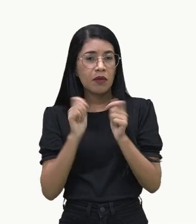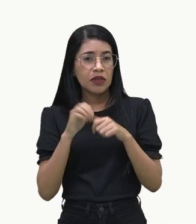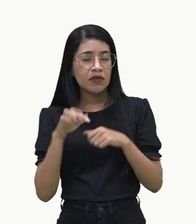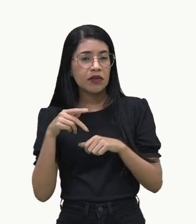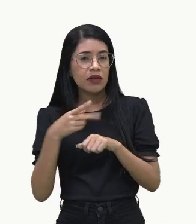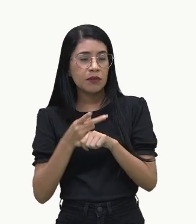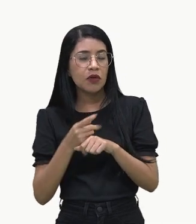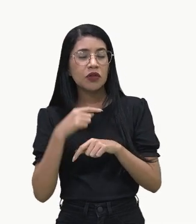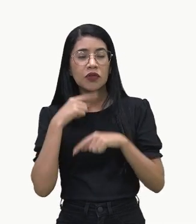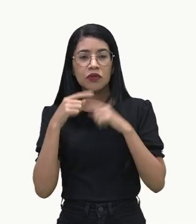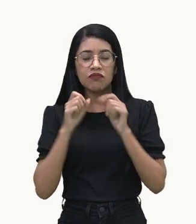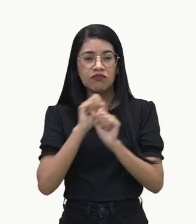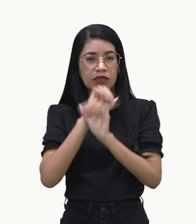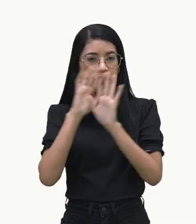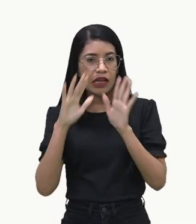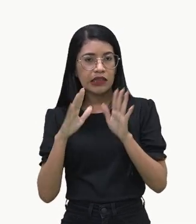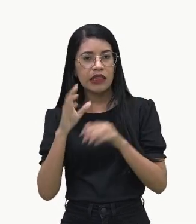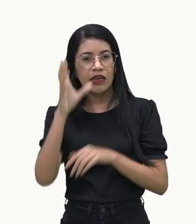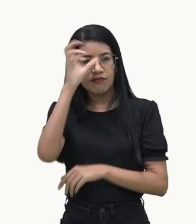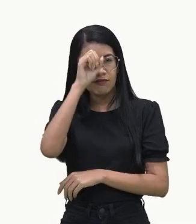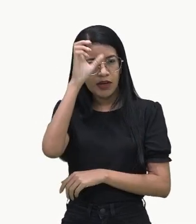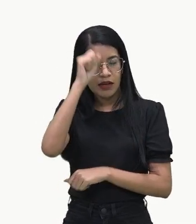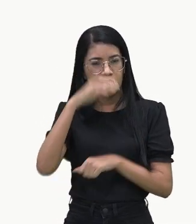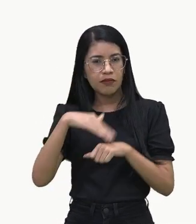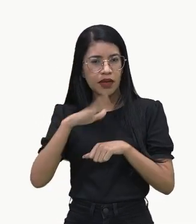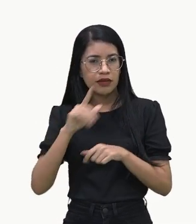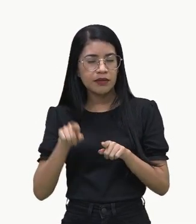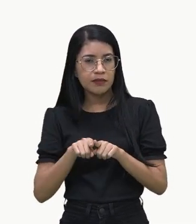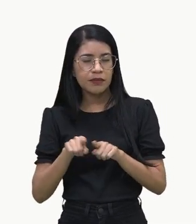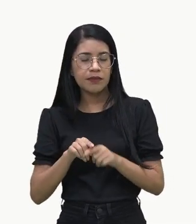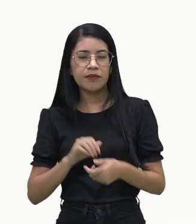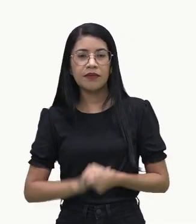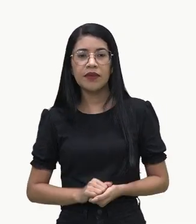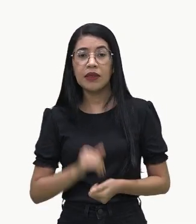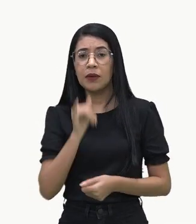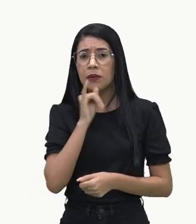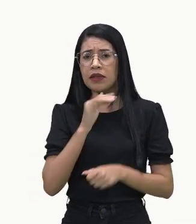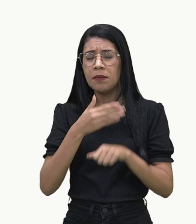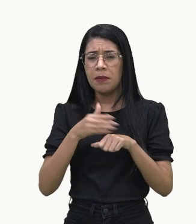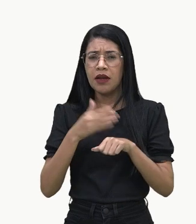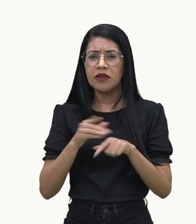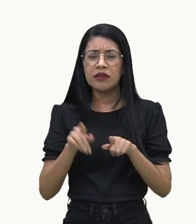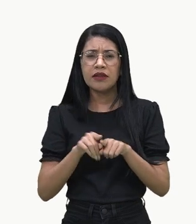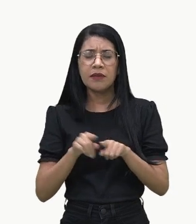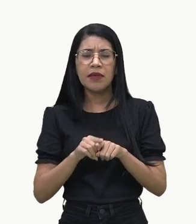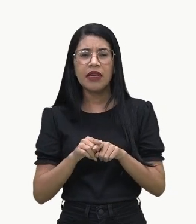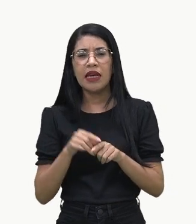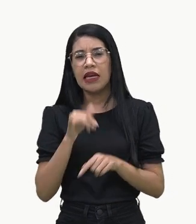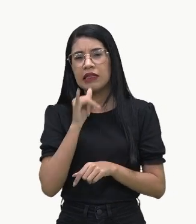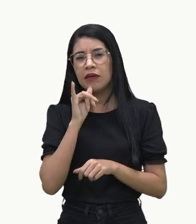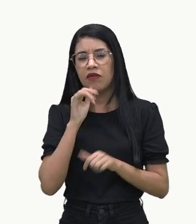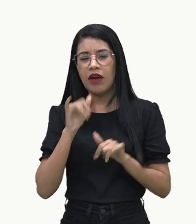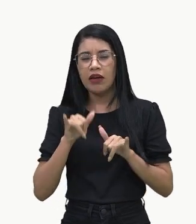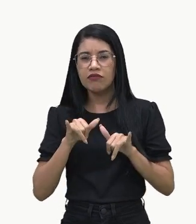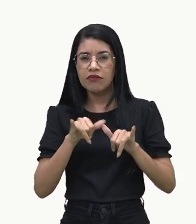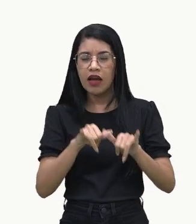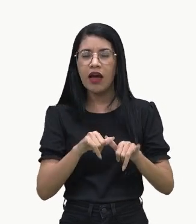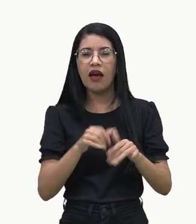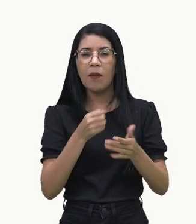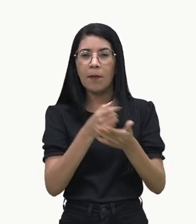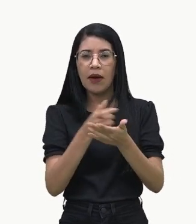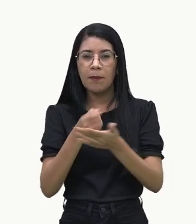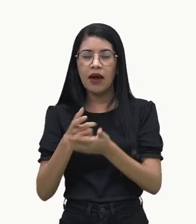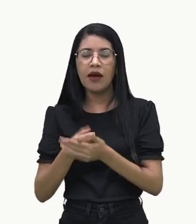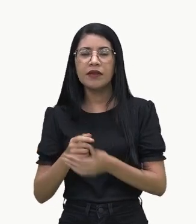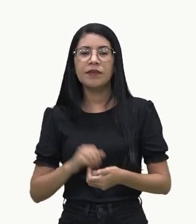estar tirando as dúvidas e aprendendo um pouco mais. Um exemplo prático que a gente faz aí quando vai fazer compras. Benício foi com